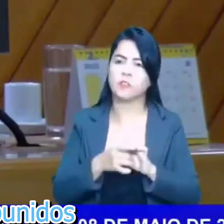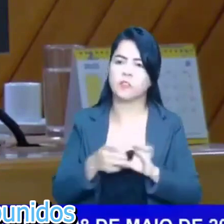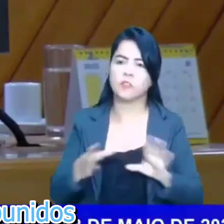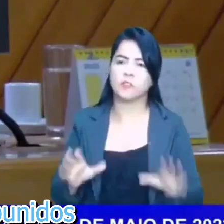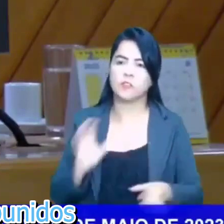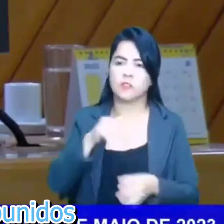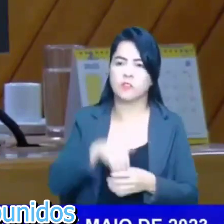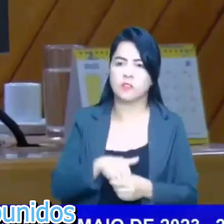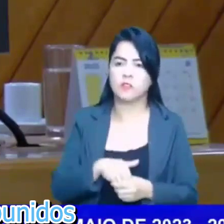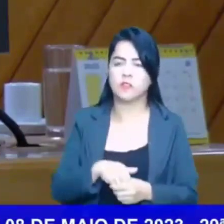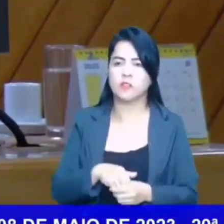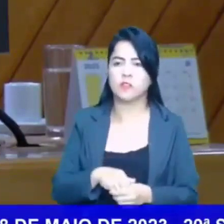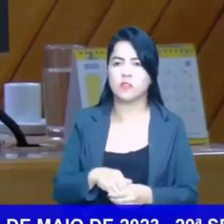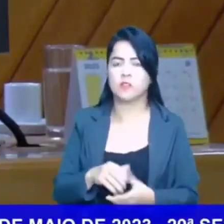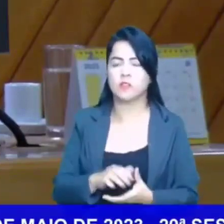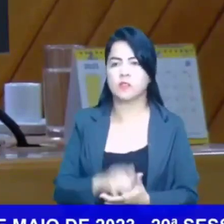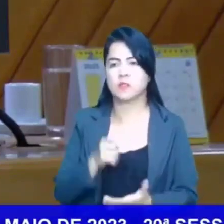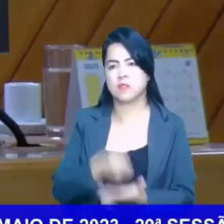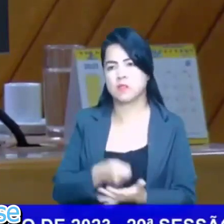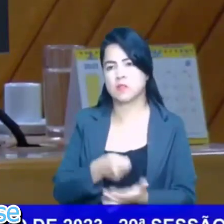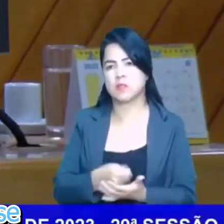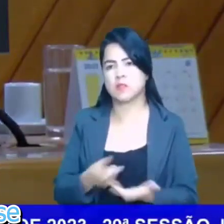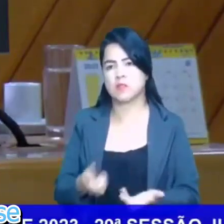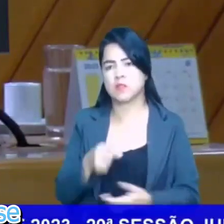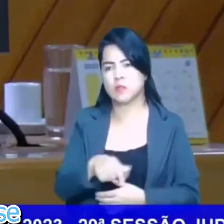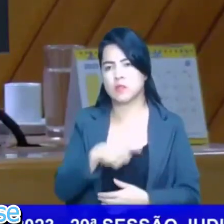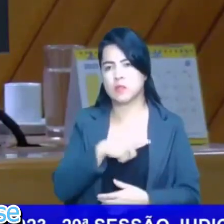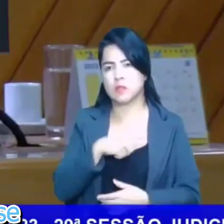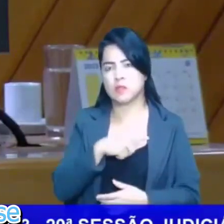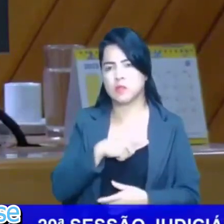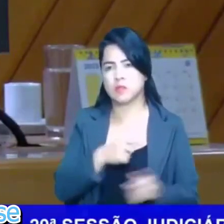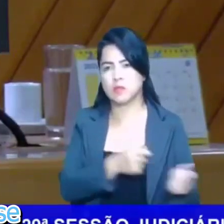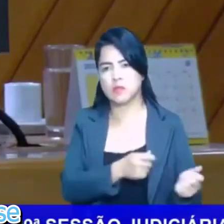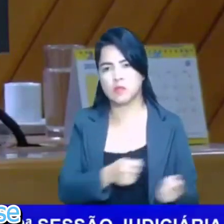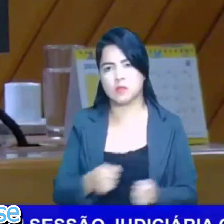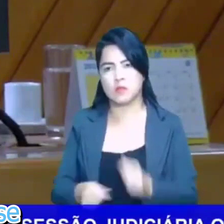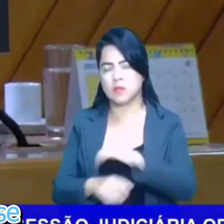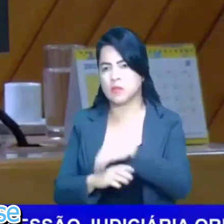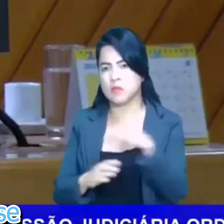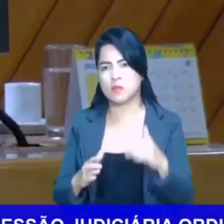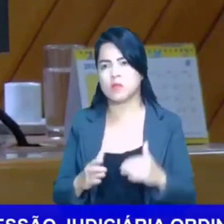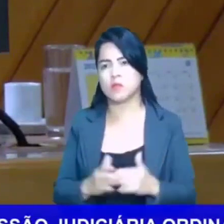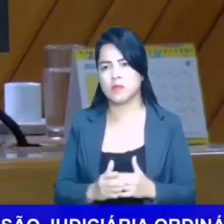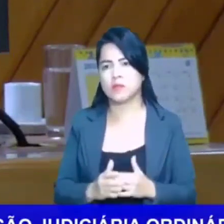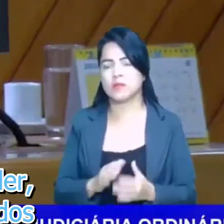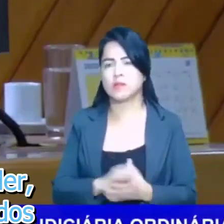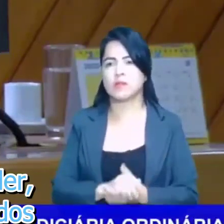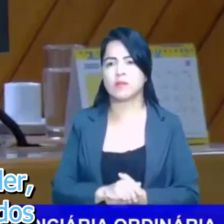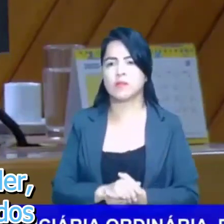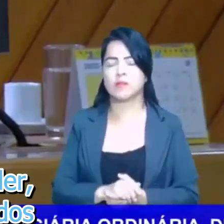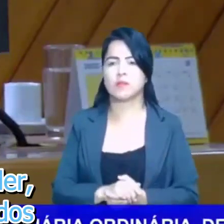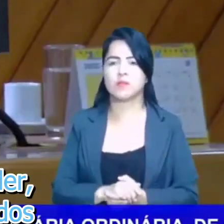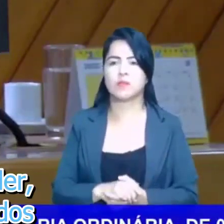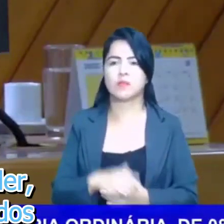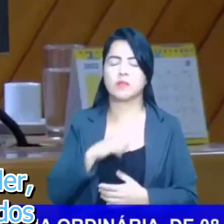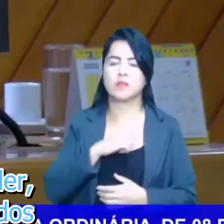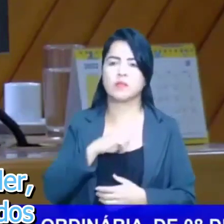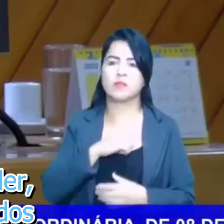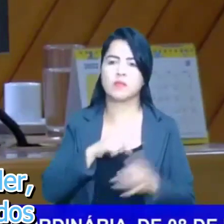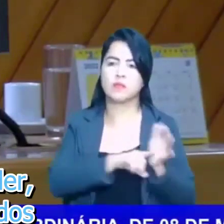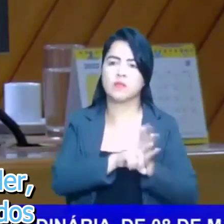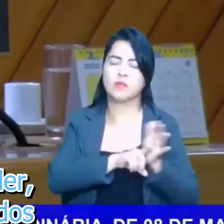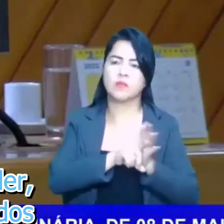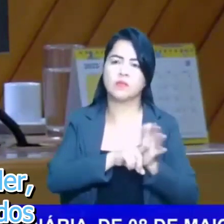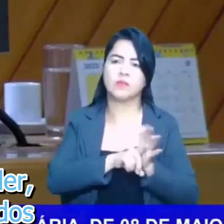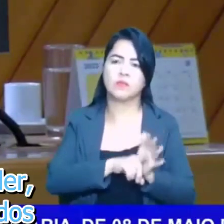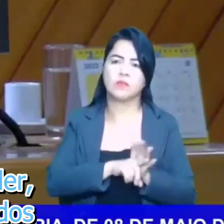voto serão coibidos e punidos. E nesse contexto todo, no caso dos autos, a tese dos investigantes